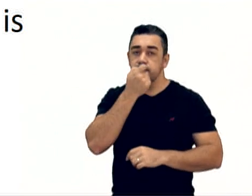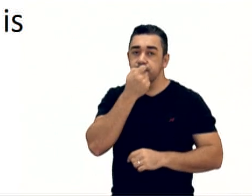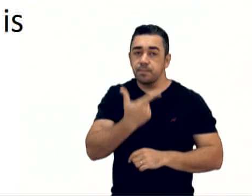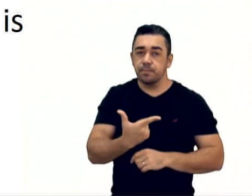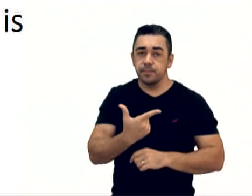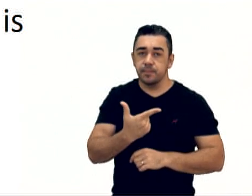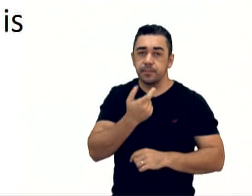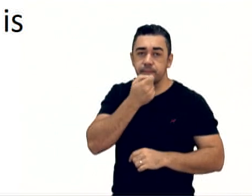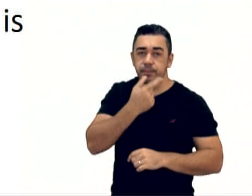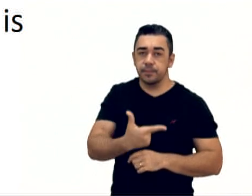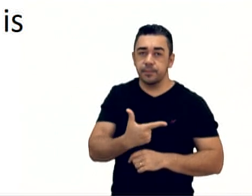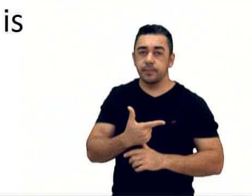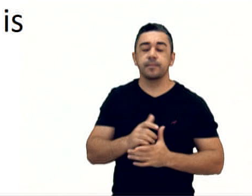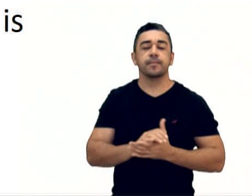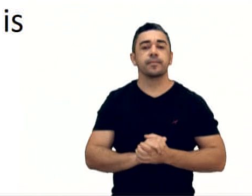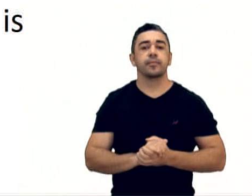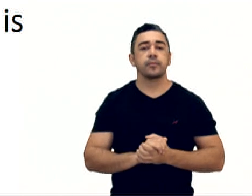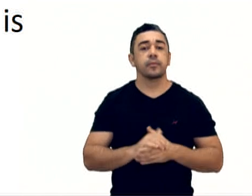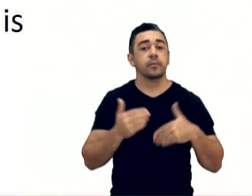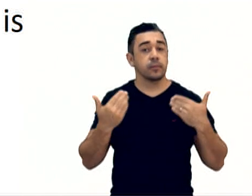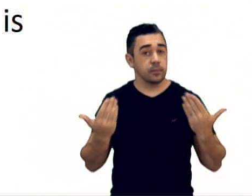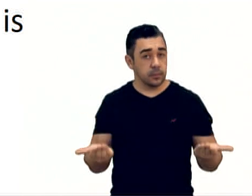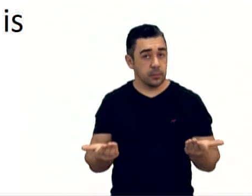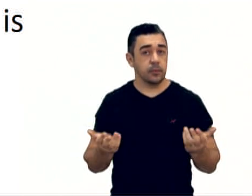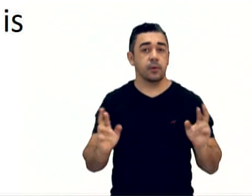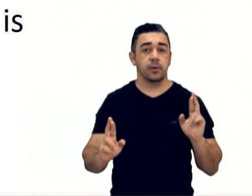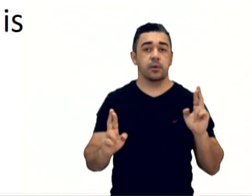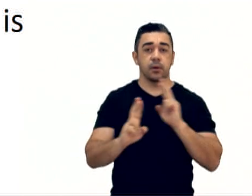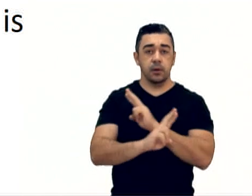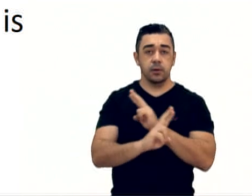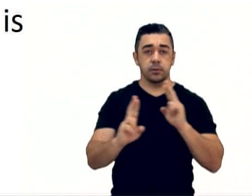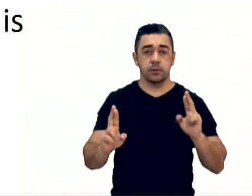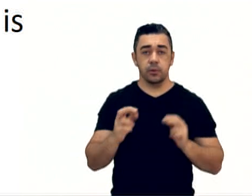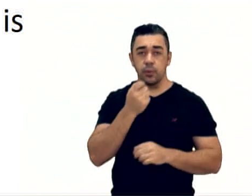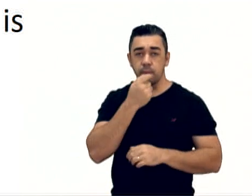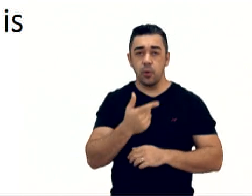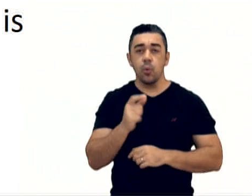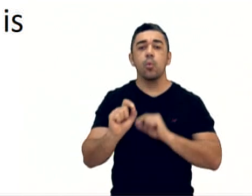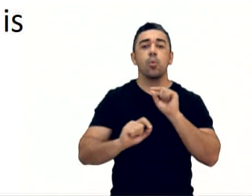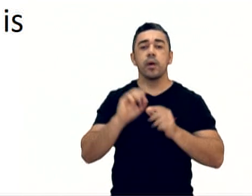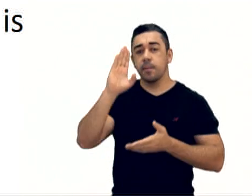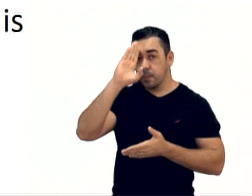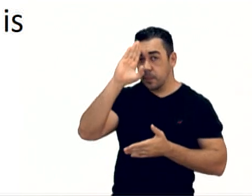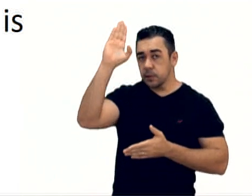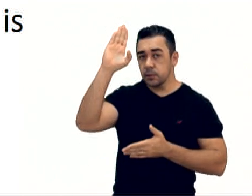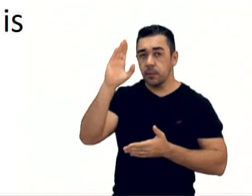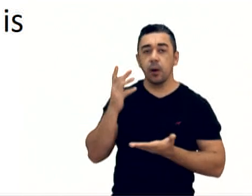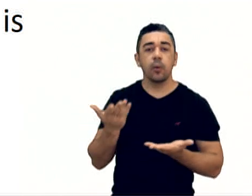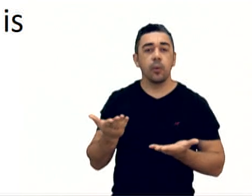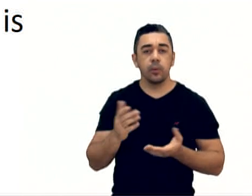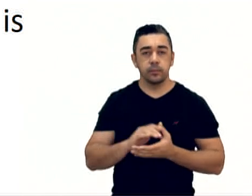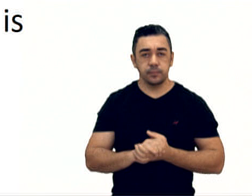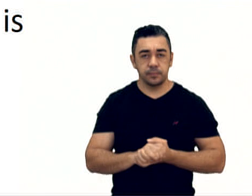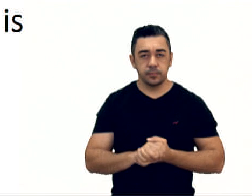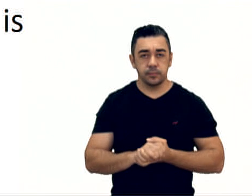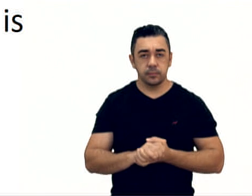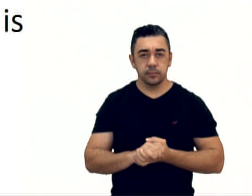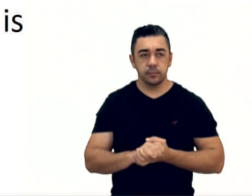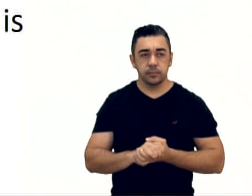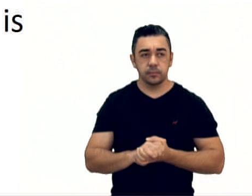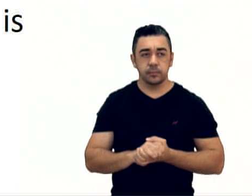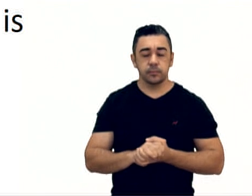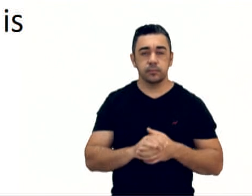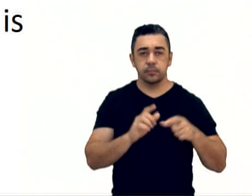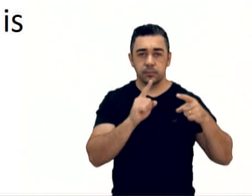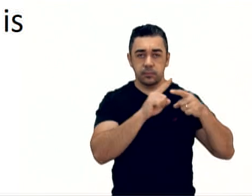criado um humor. Então, baseado nessa relação de humor, qual é a ideia principal do cartoon? Everything that's